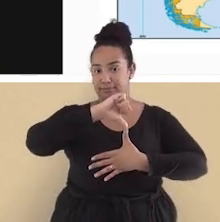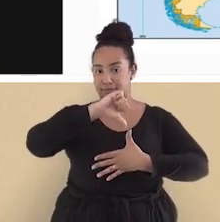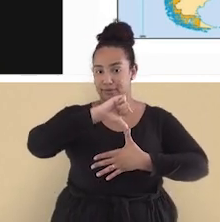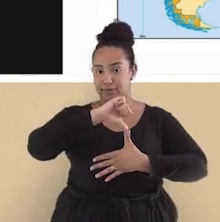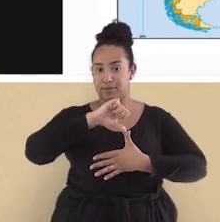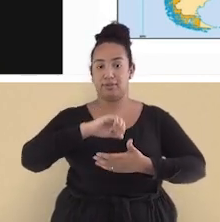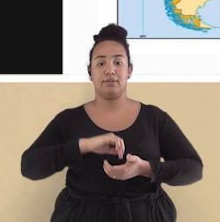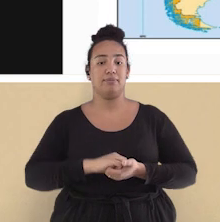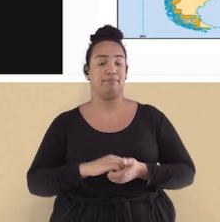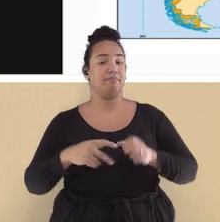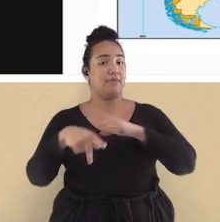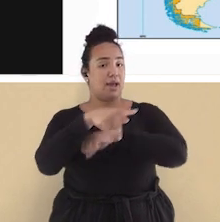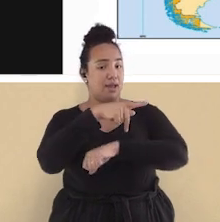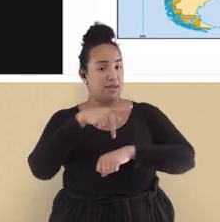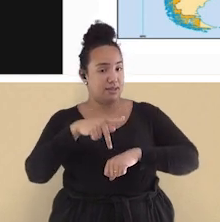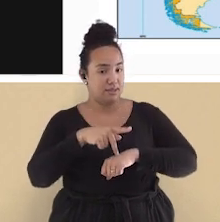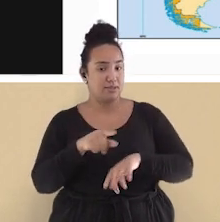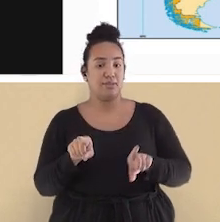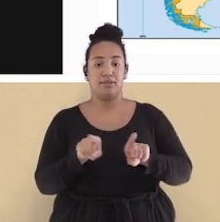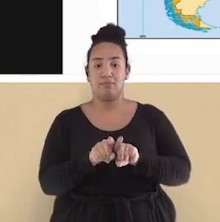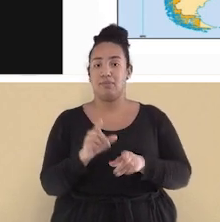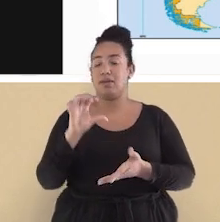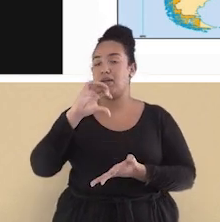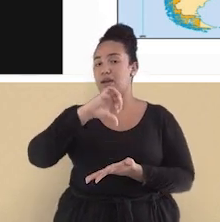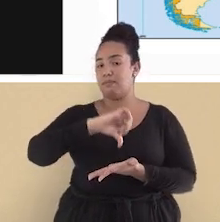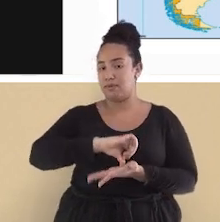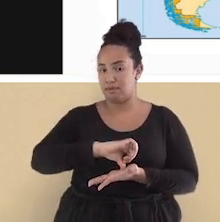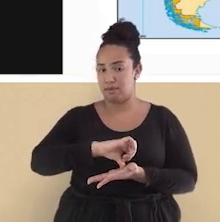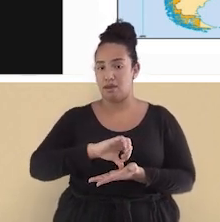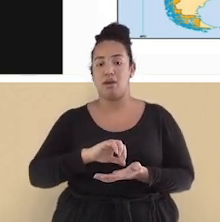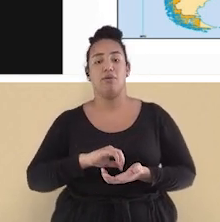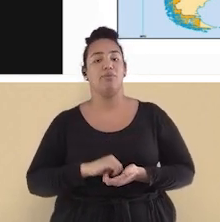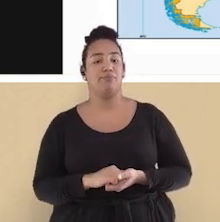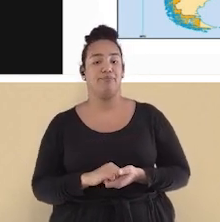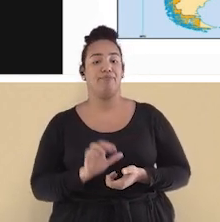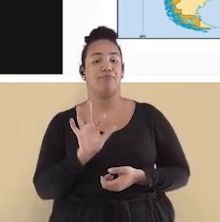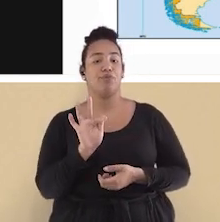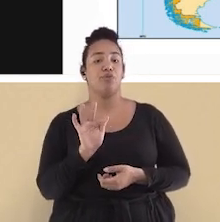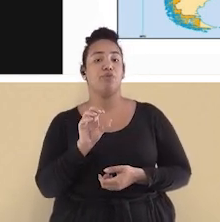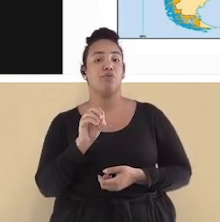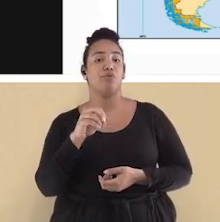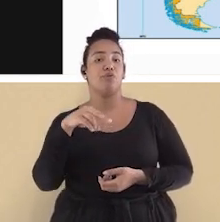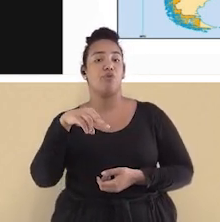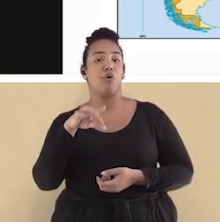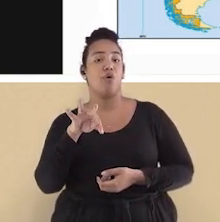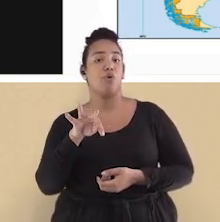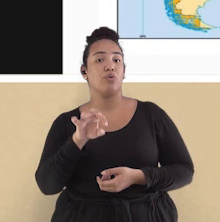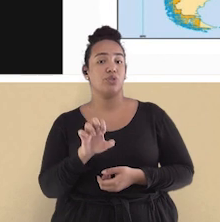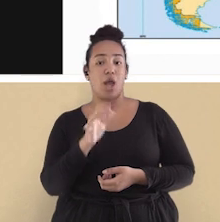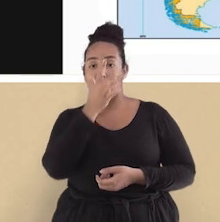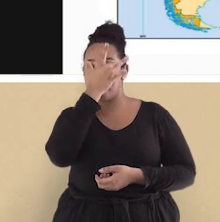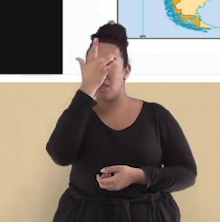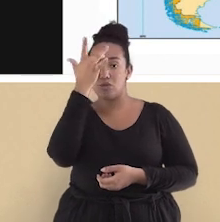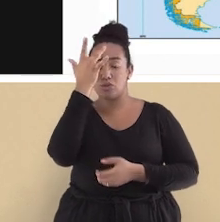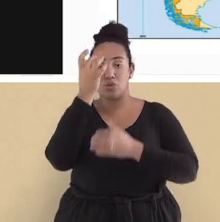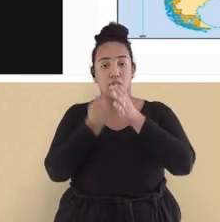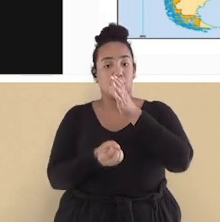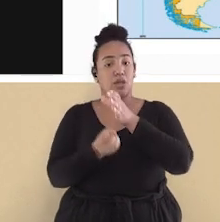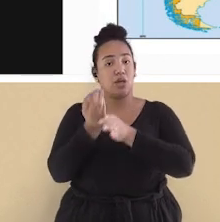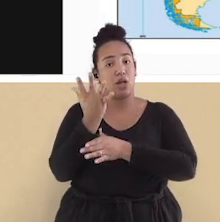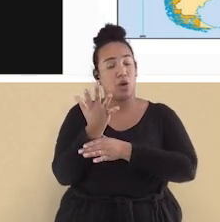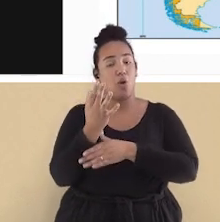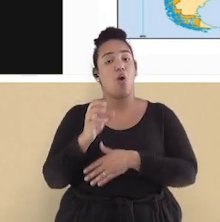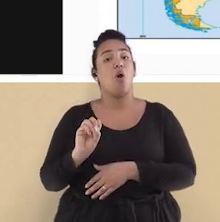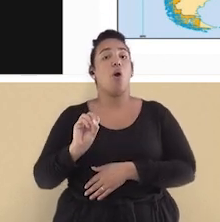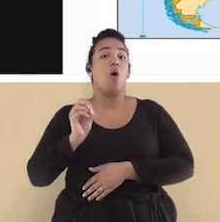é América do Sul, com os países e capitais. A fonte é quem fez ou quem elaborou esse